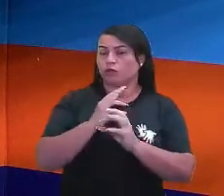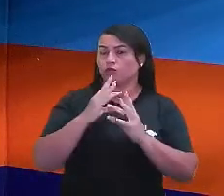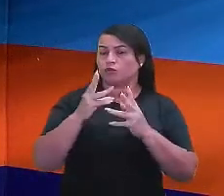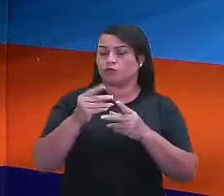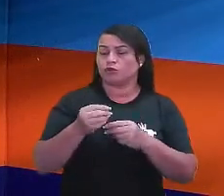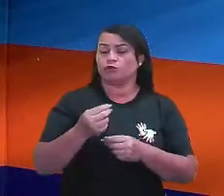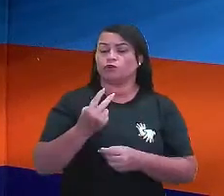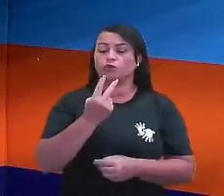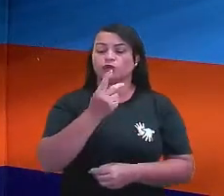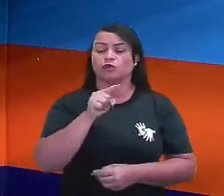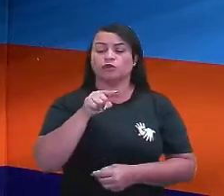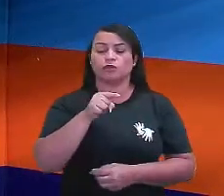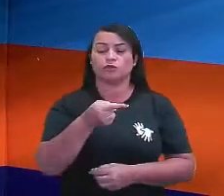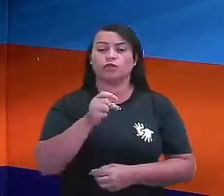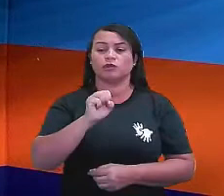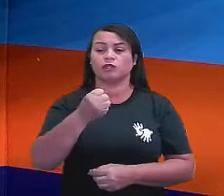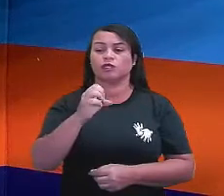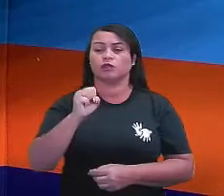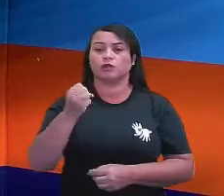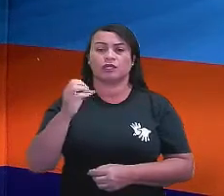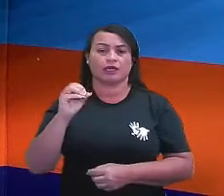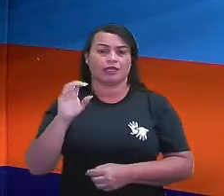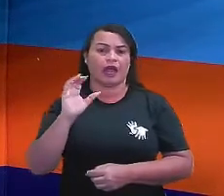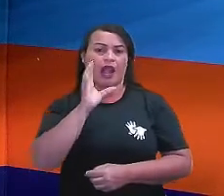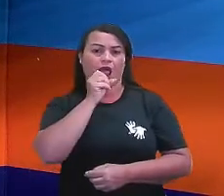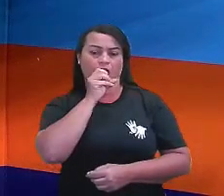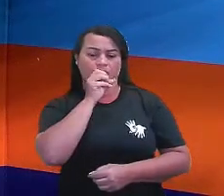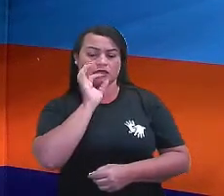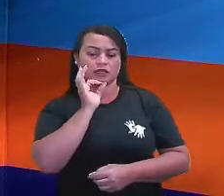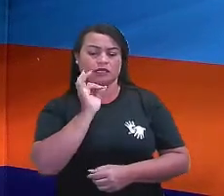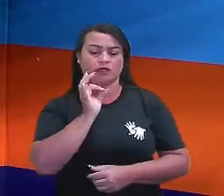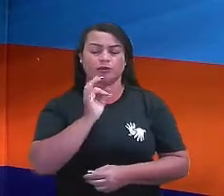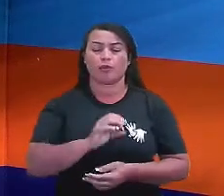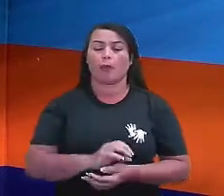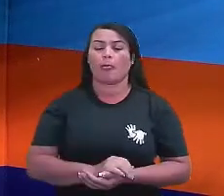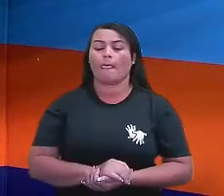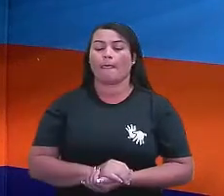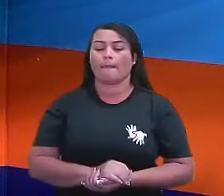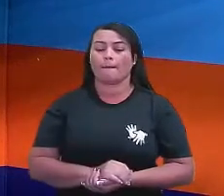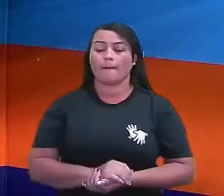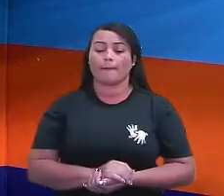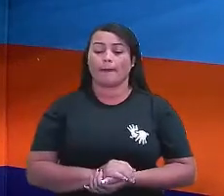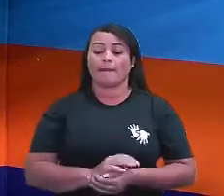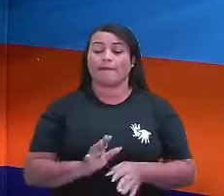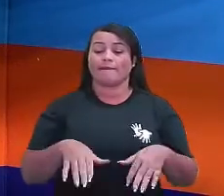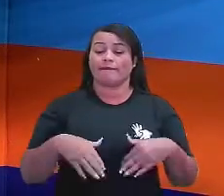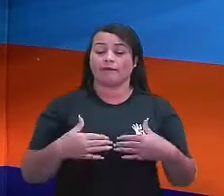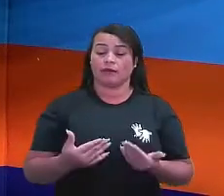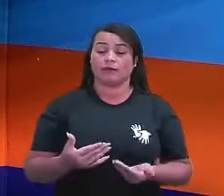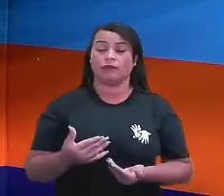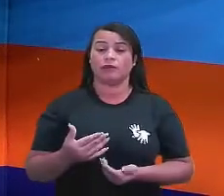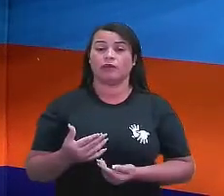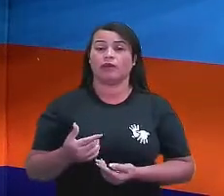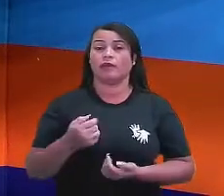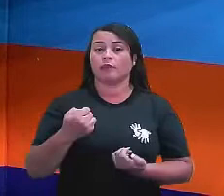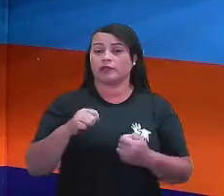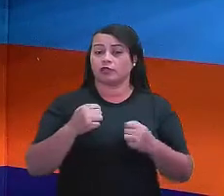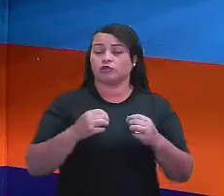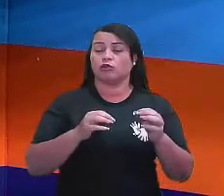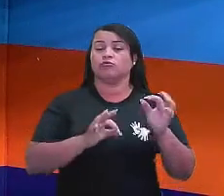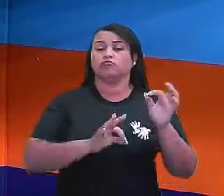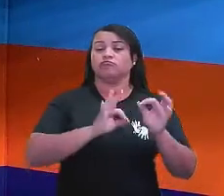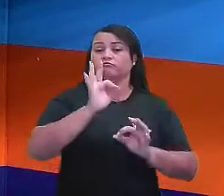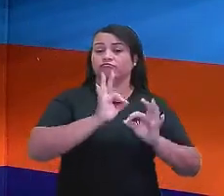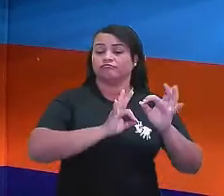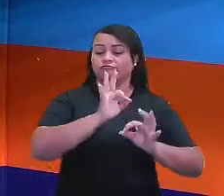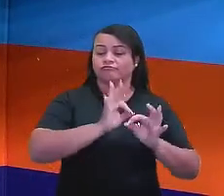Retirou 2.880 laranjas, tá certo? Então, viu? A gente precisou fazer uma continha